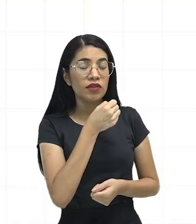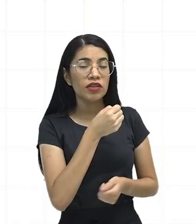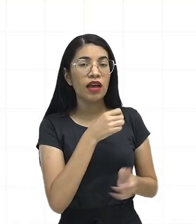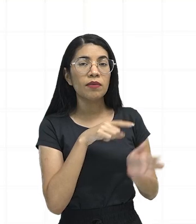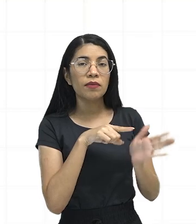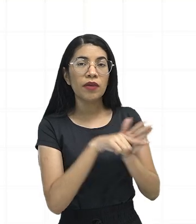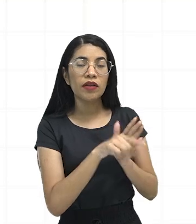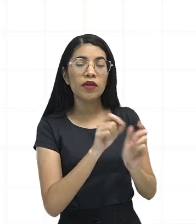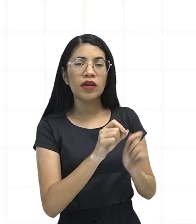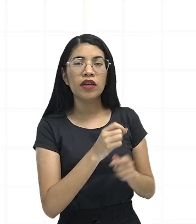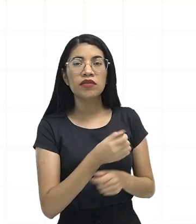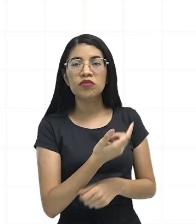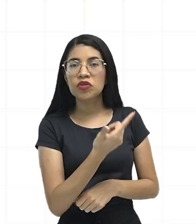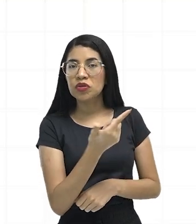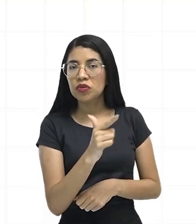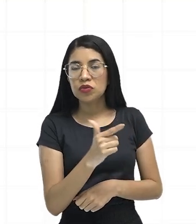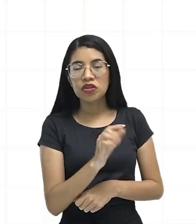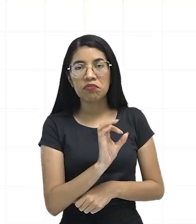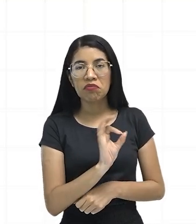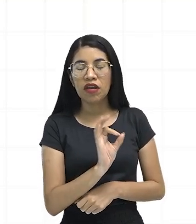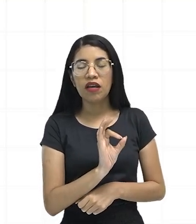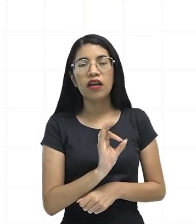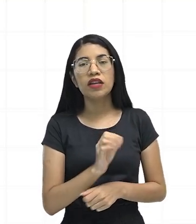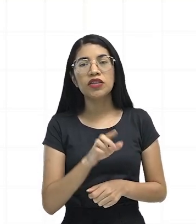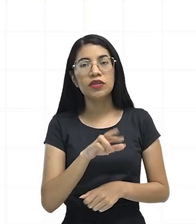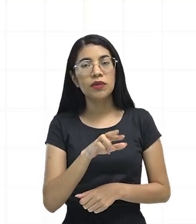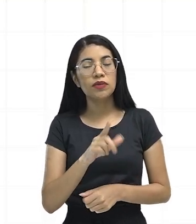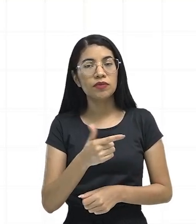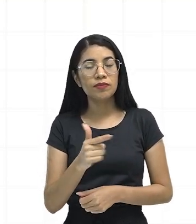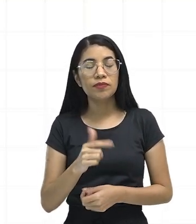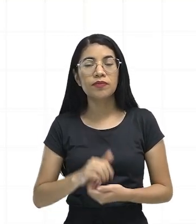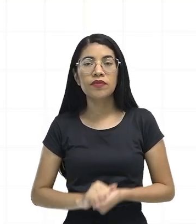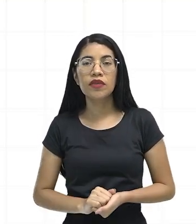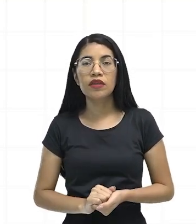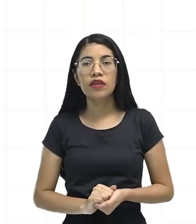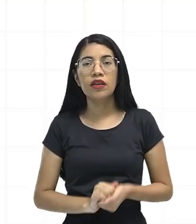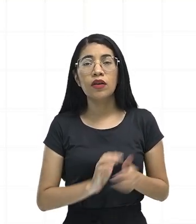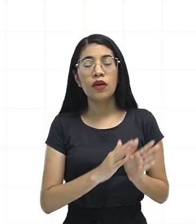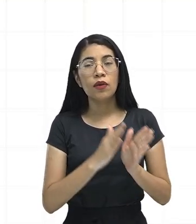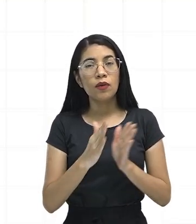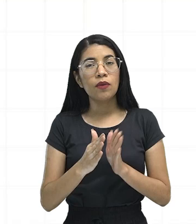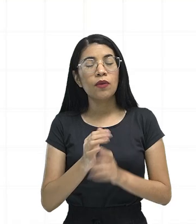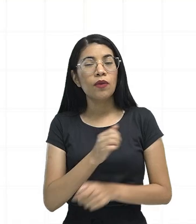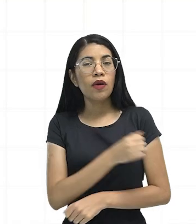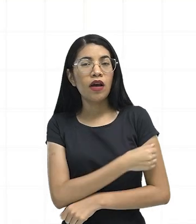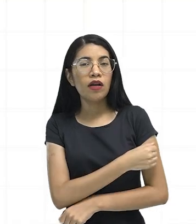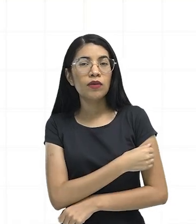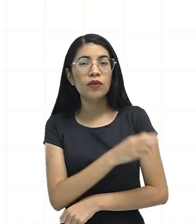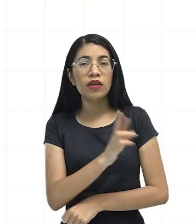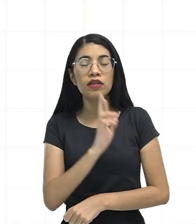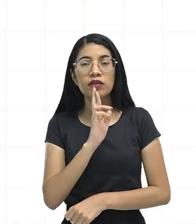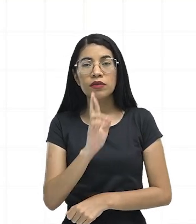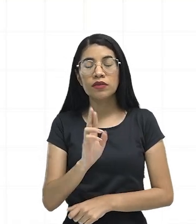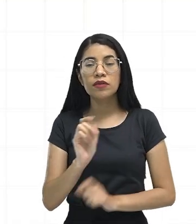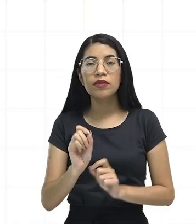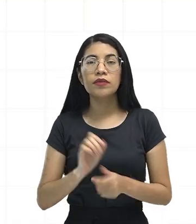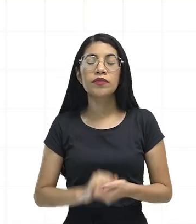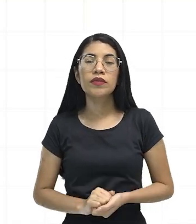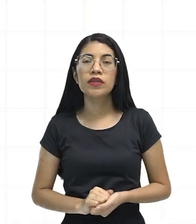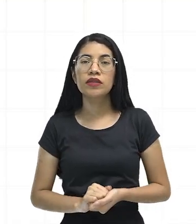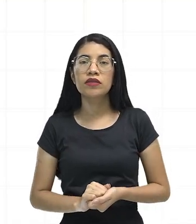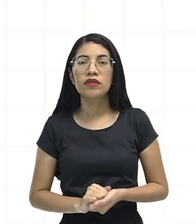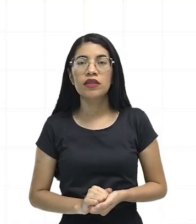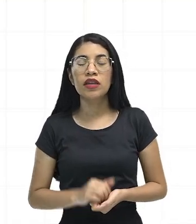aluno disse que não tinha nenhum irmãozinho, então é 0. Aí o segundo aluno disse que tinha